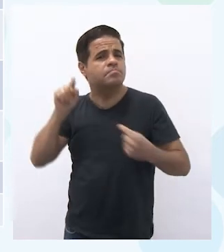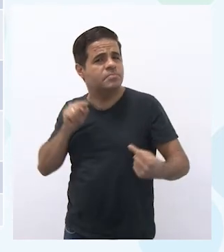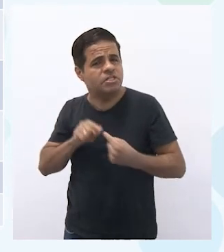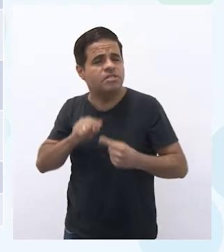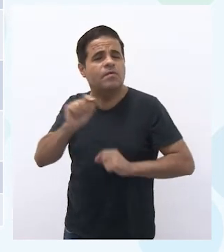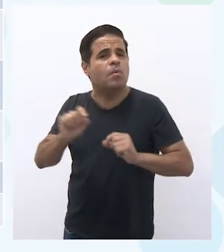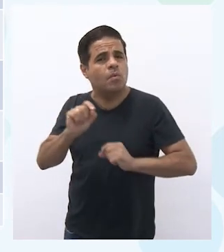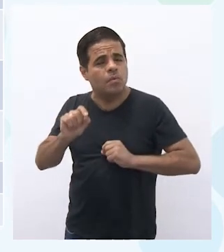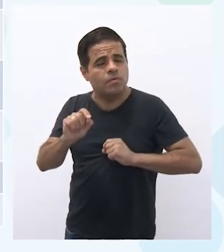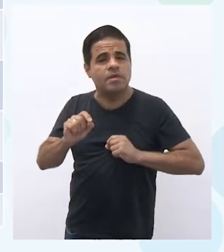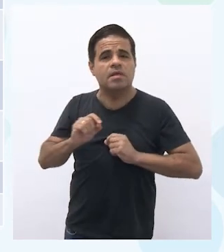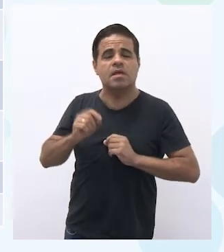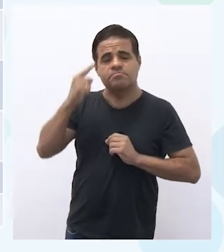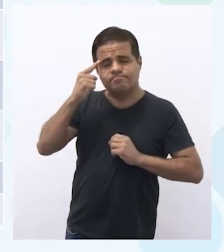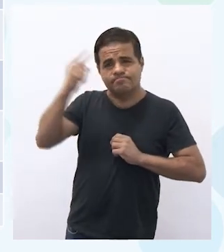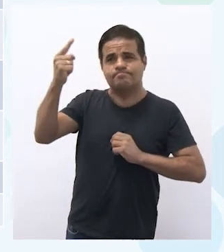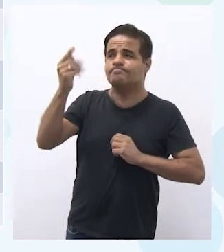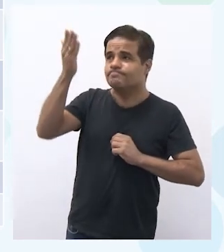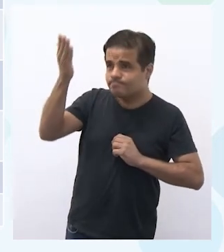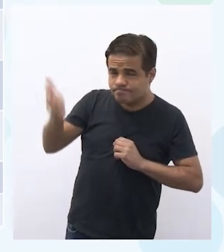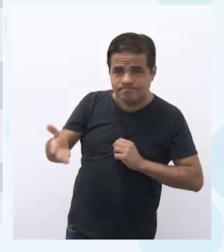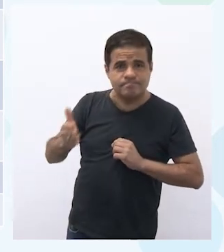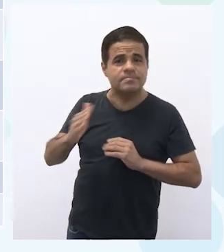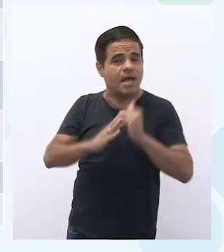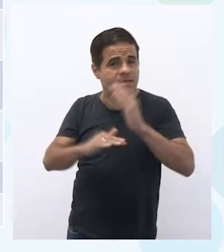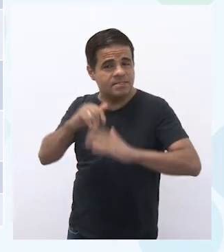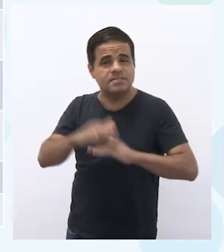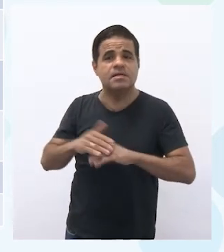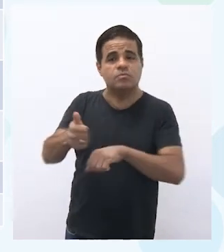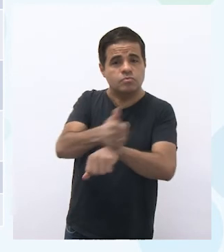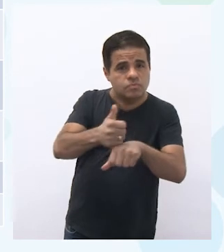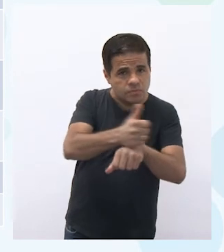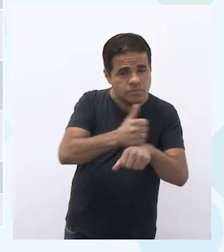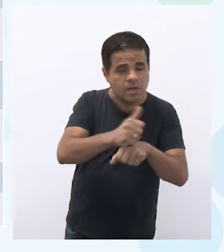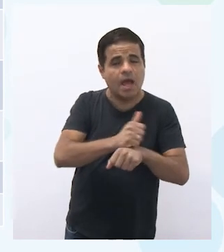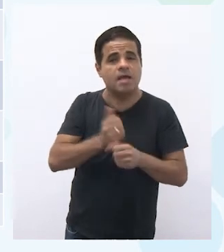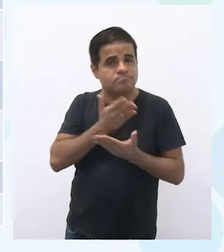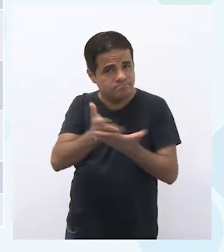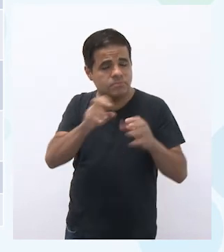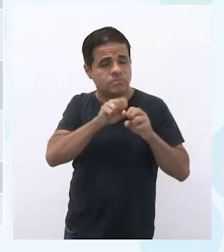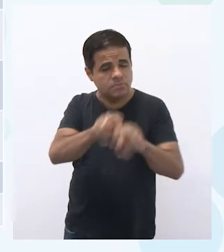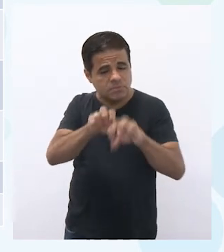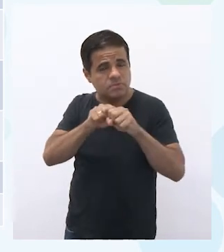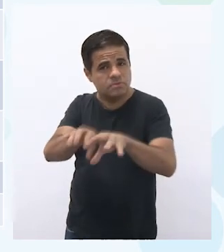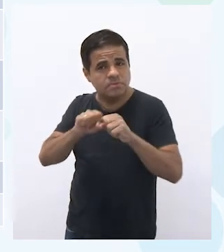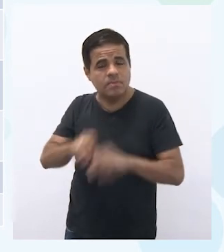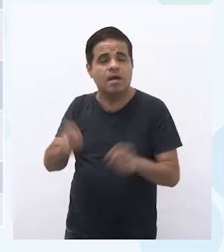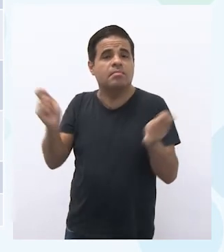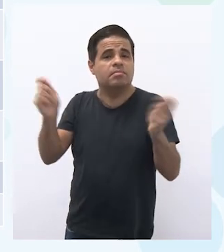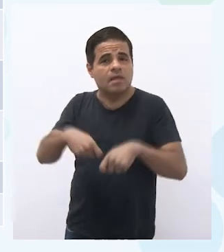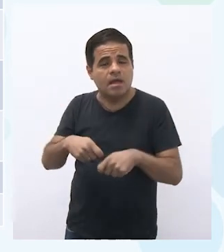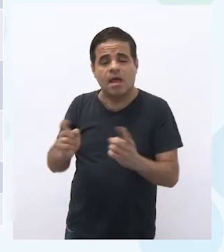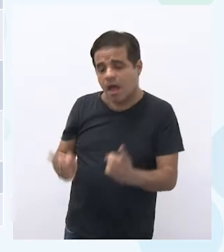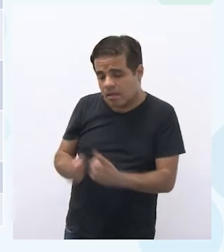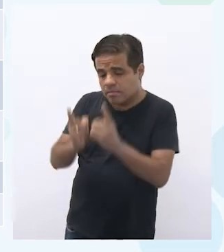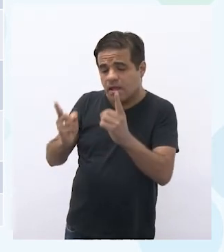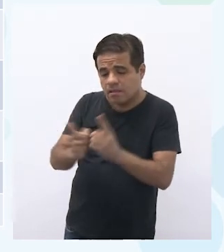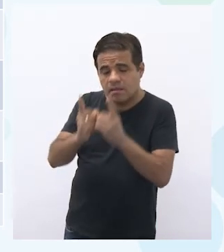gente embase a ação dos profissionais da educação para poderem atender